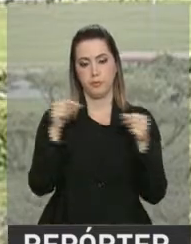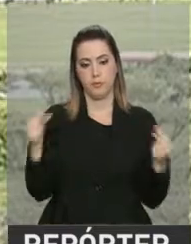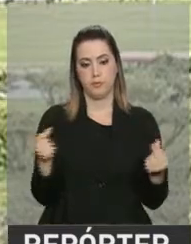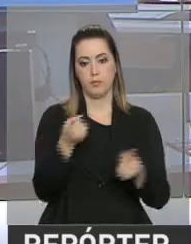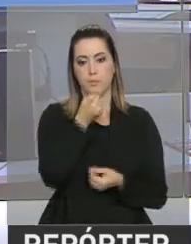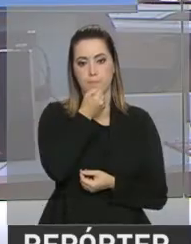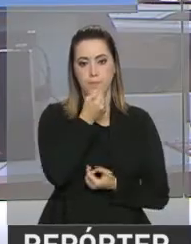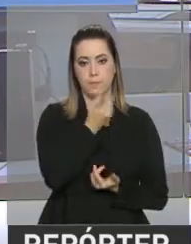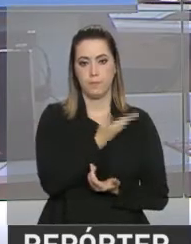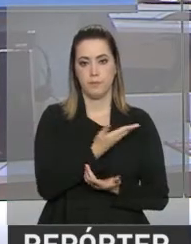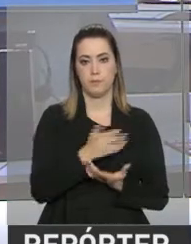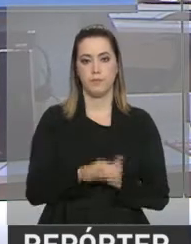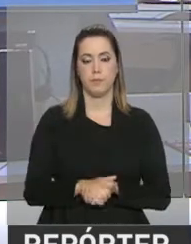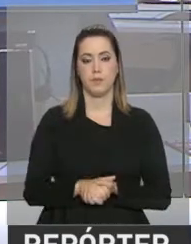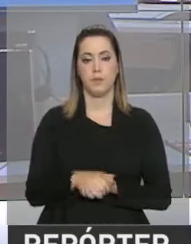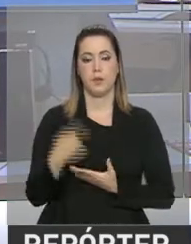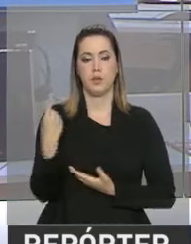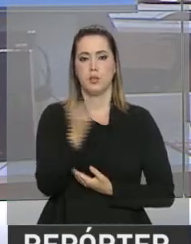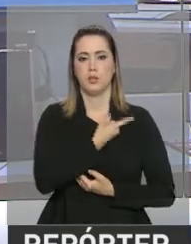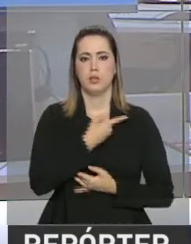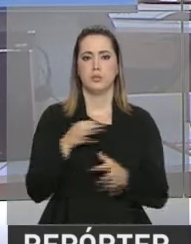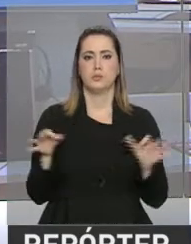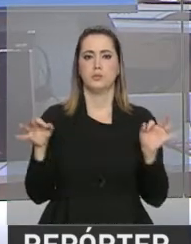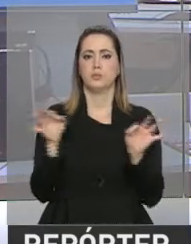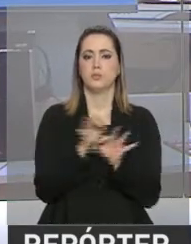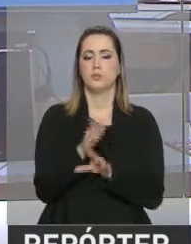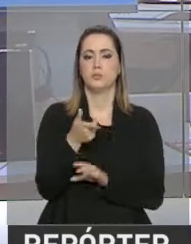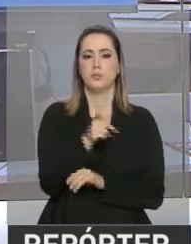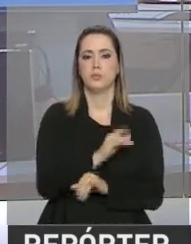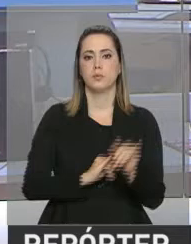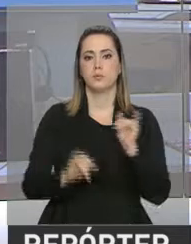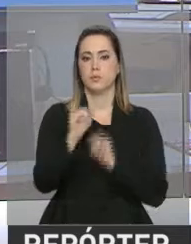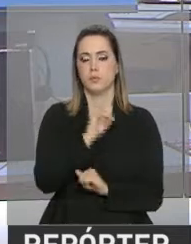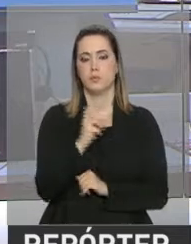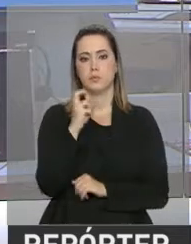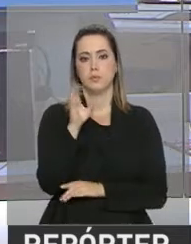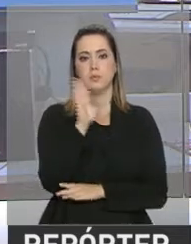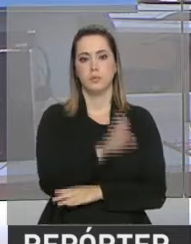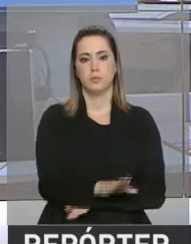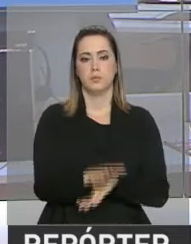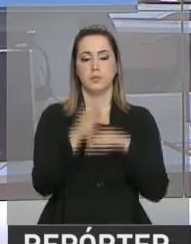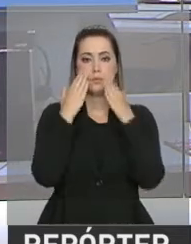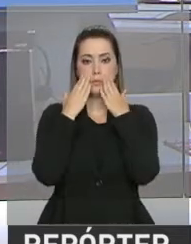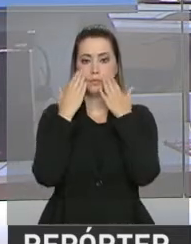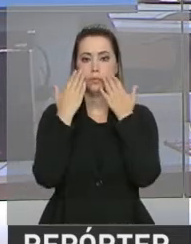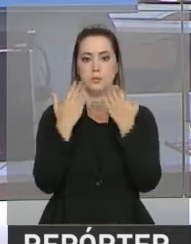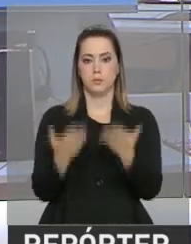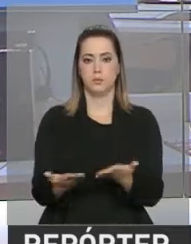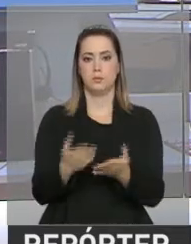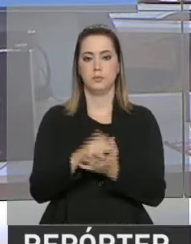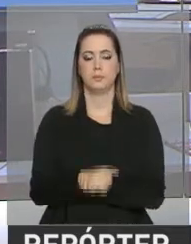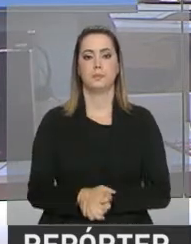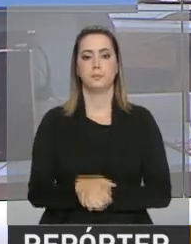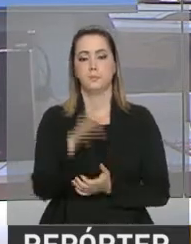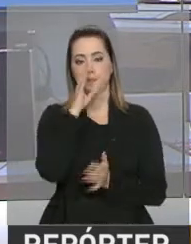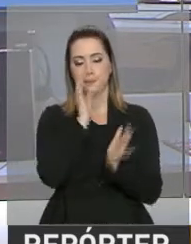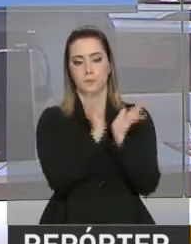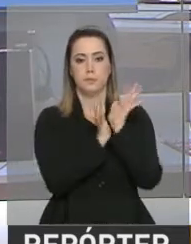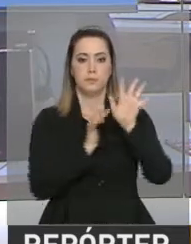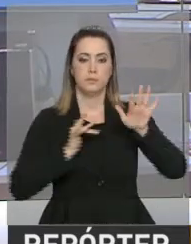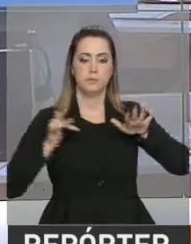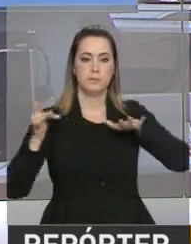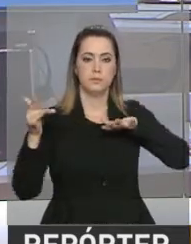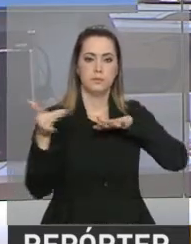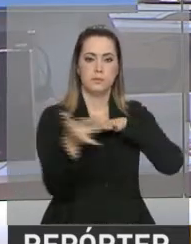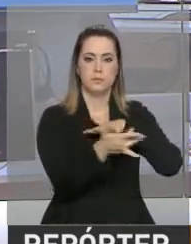Neto. Nós ficamos por aqui, mas voltamos daqui a pouquinho, às 5 da tarde, com mais uma edição do Repórter NBR. Acompanhe as